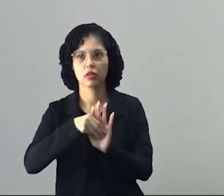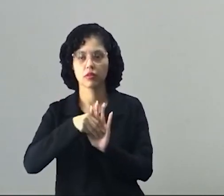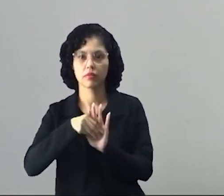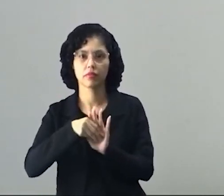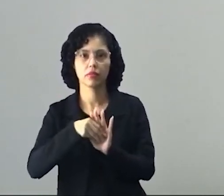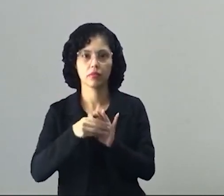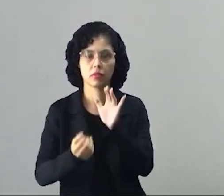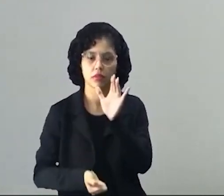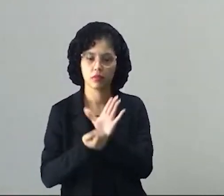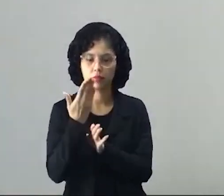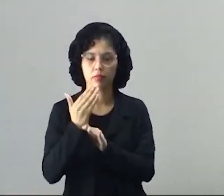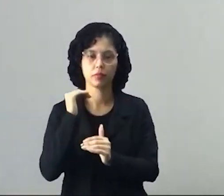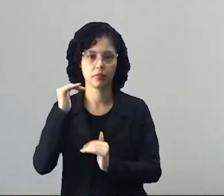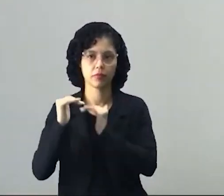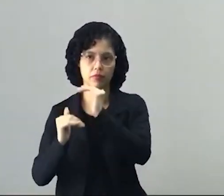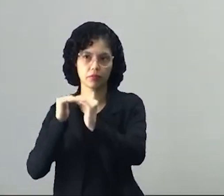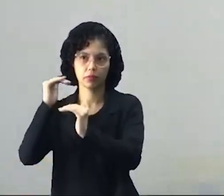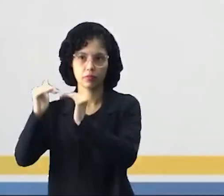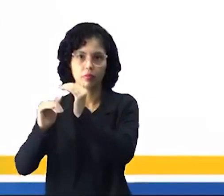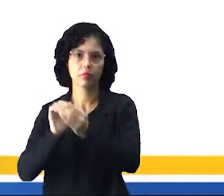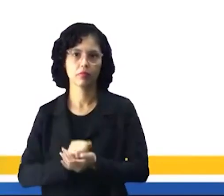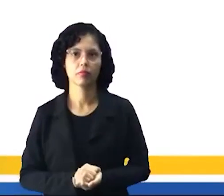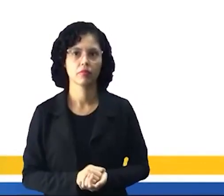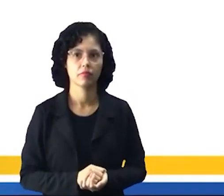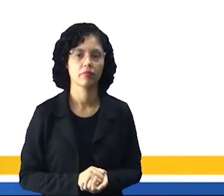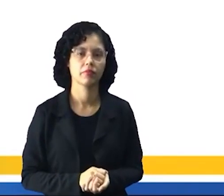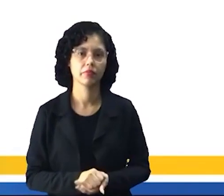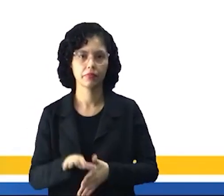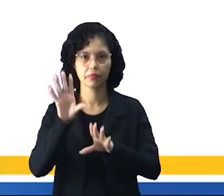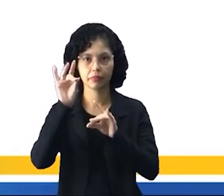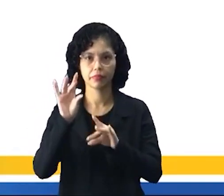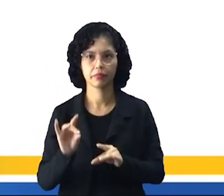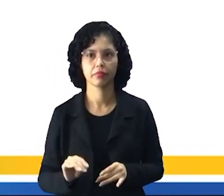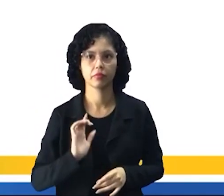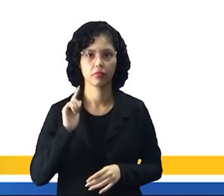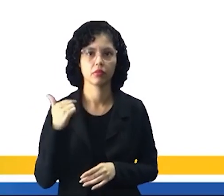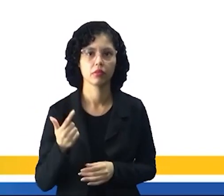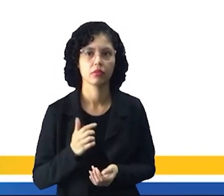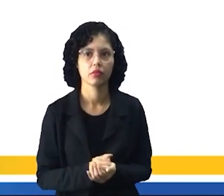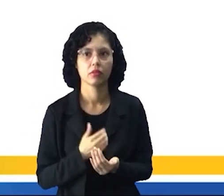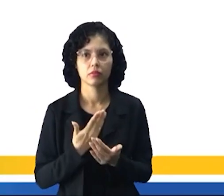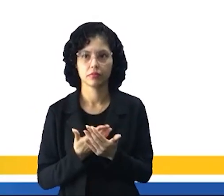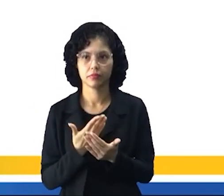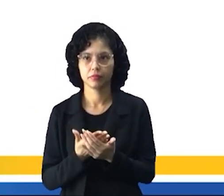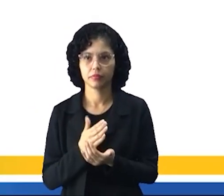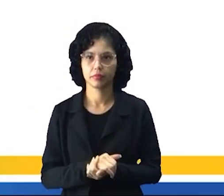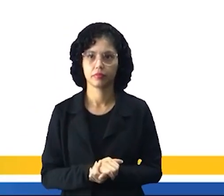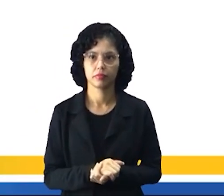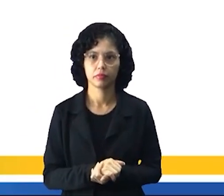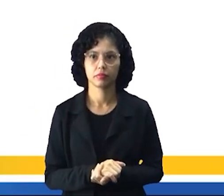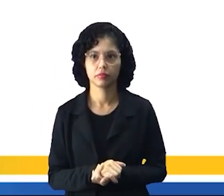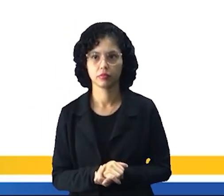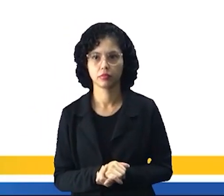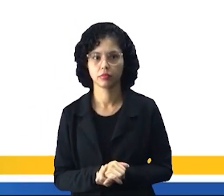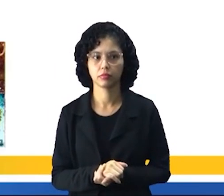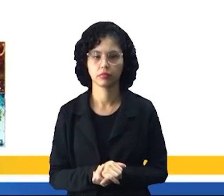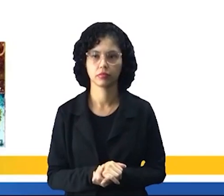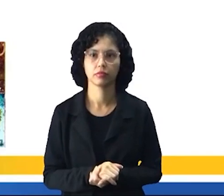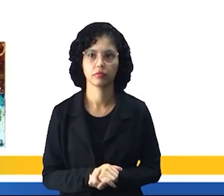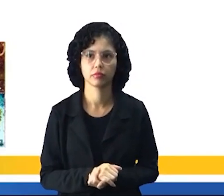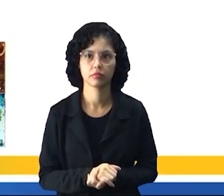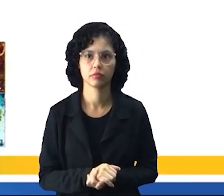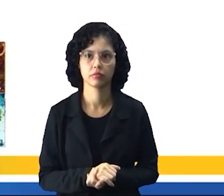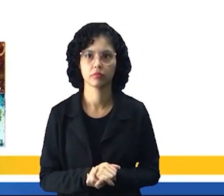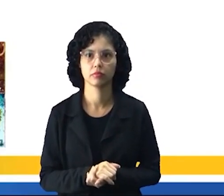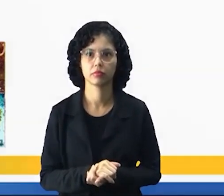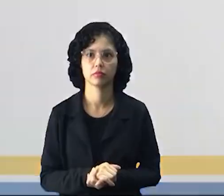vai criando um passo evolutivo. Bem, a gente vai destacar isso melhor na nossa aula de evolução, ok? Então a gente vai